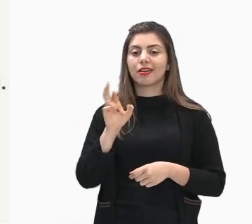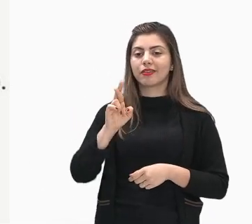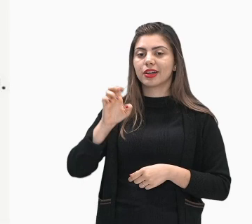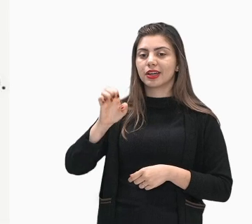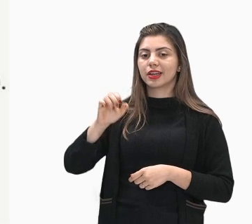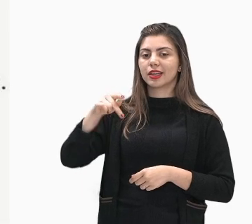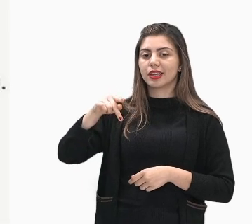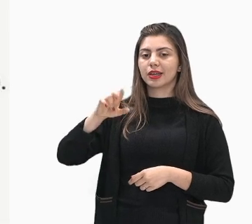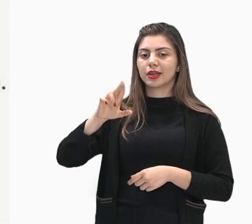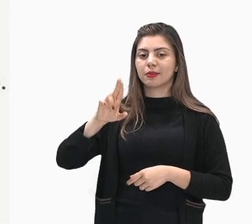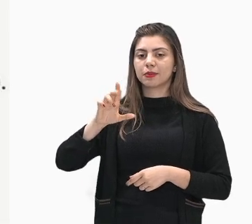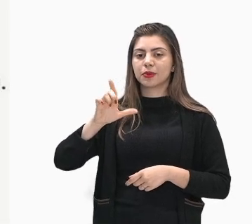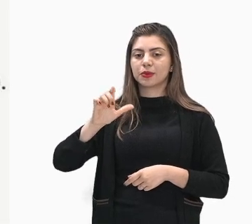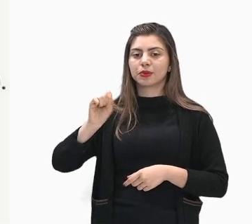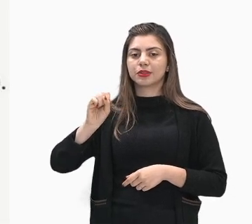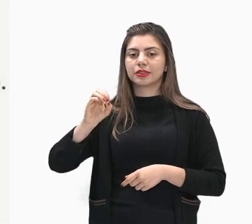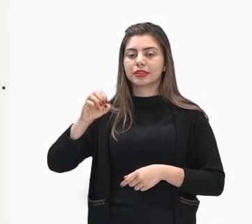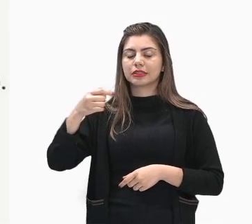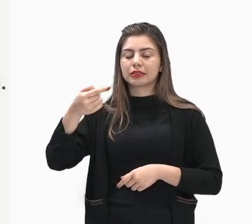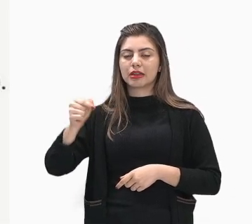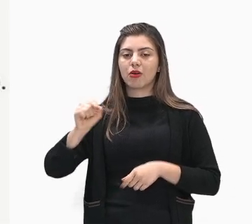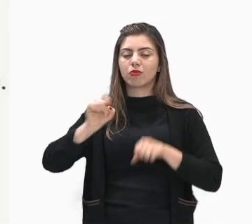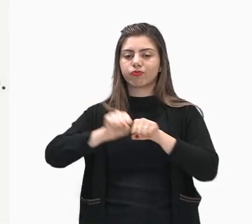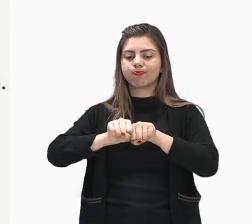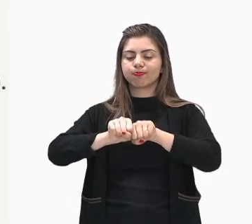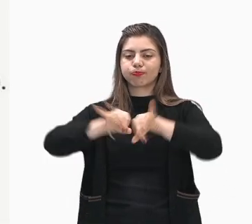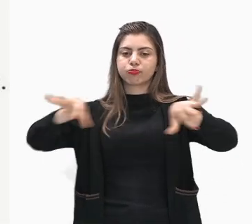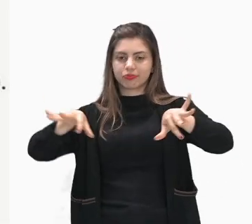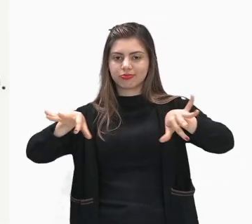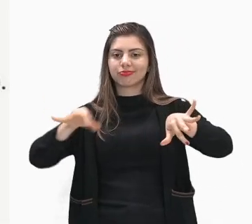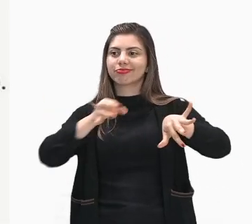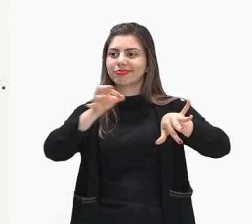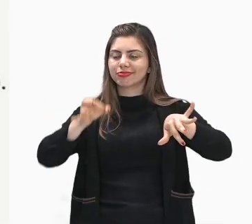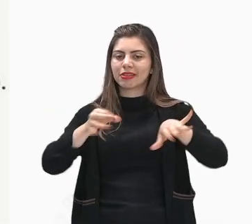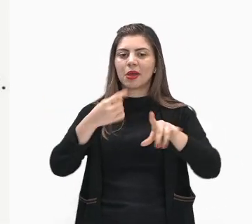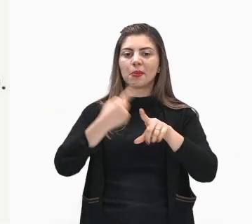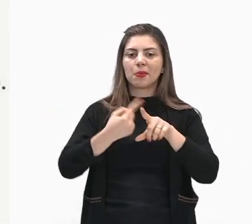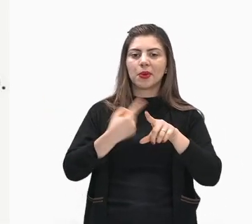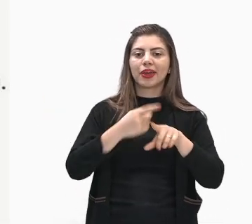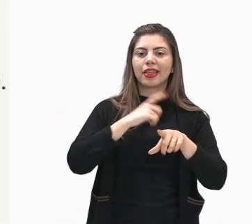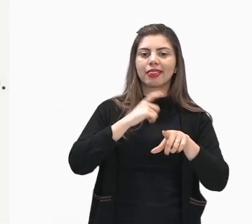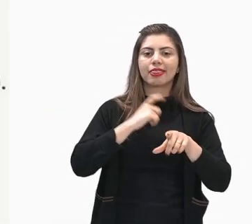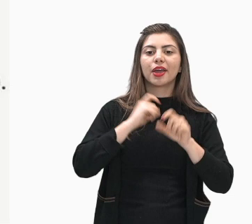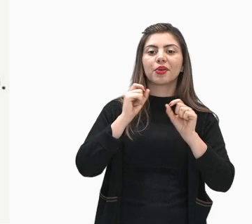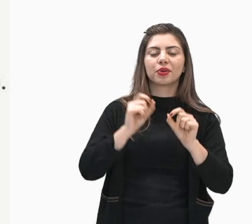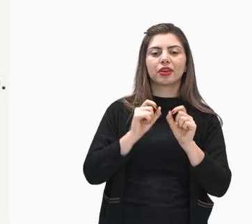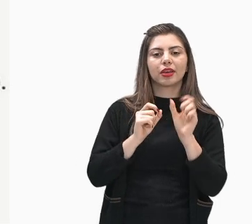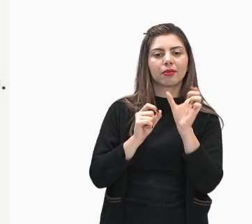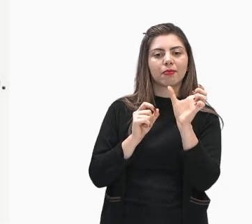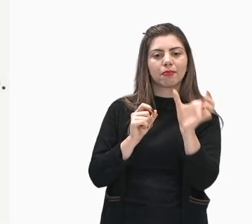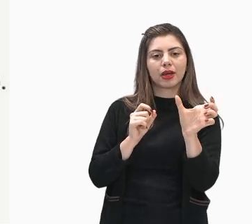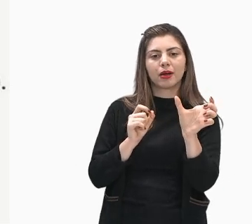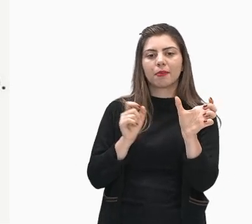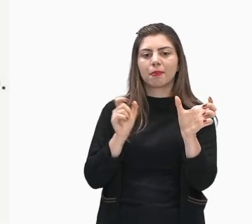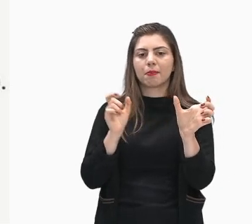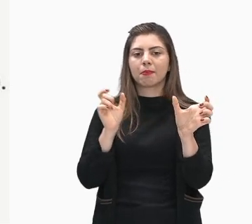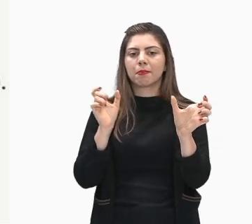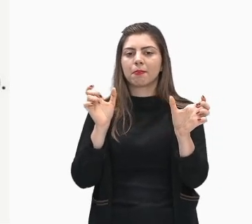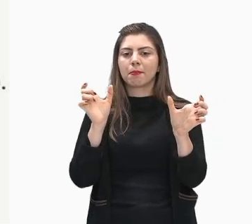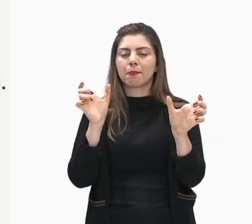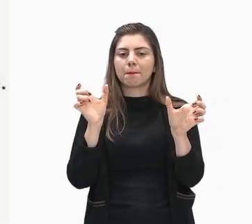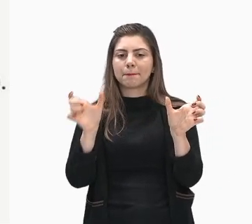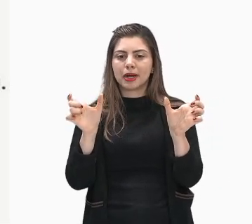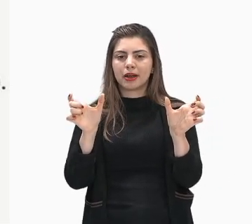correta, porque eu estou aproximando dois polos iguais do ímã. Então essa terceira